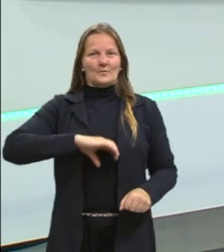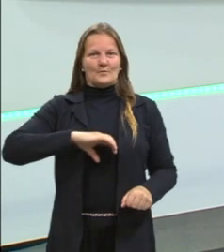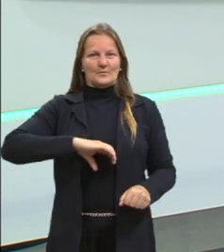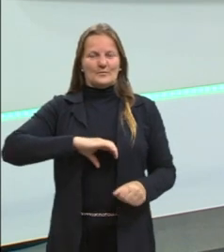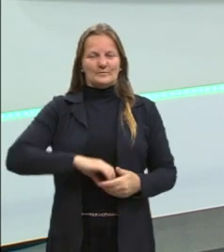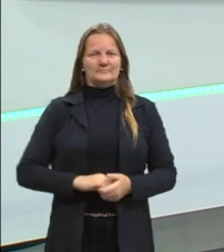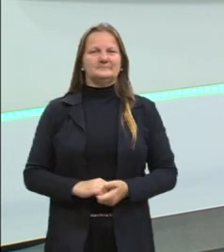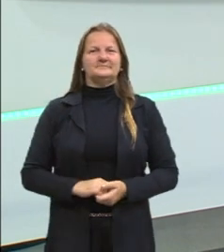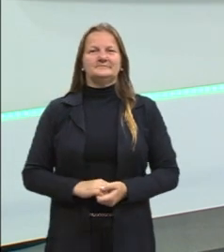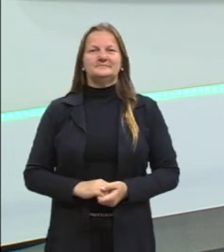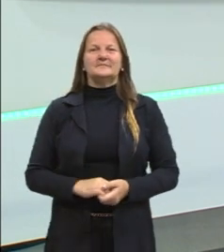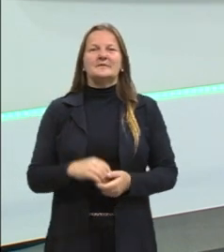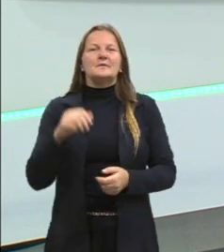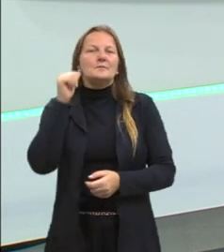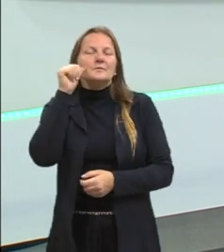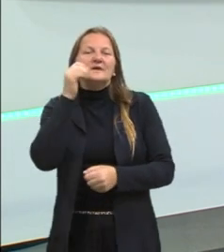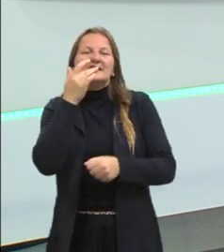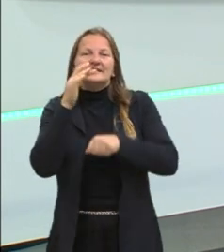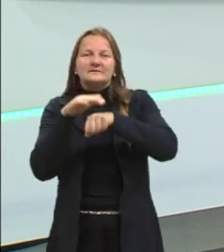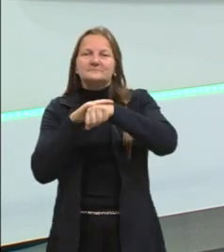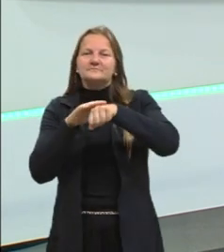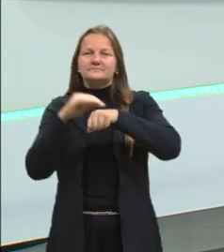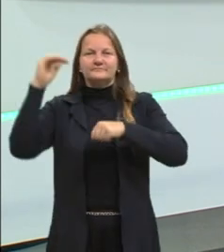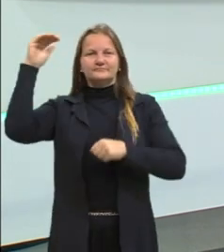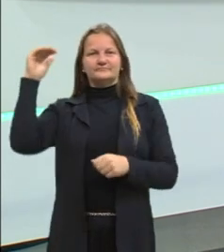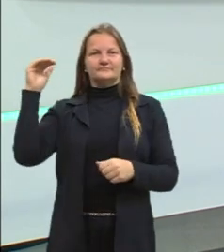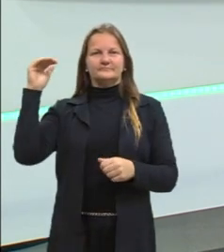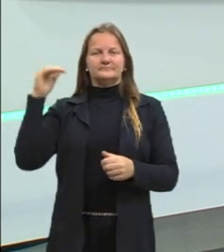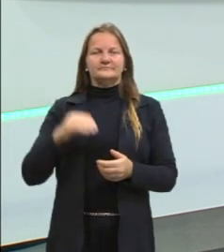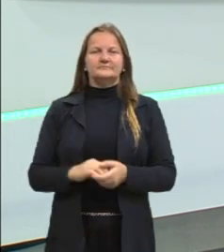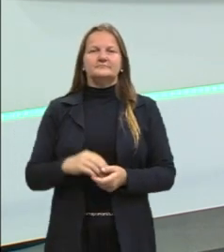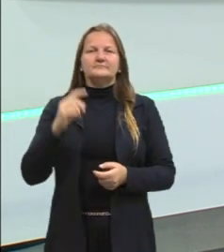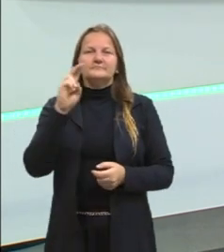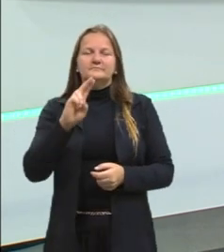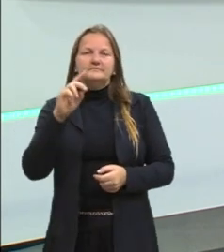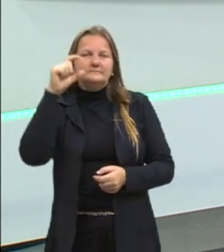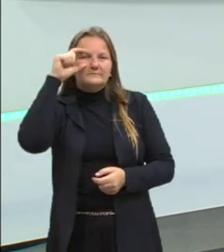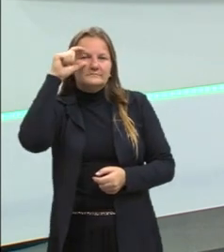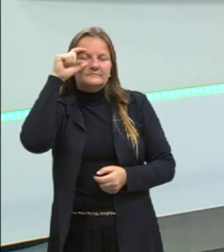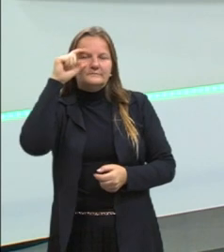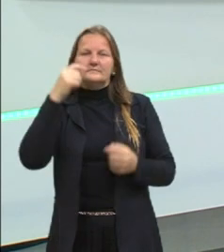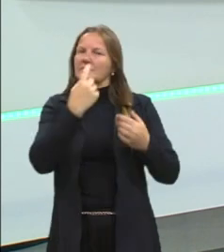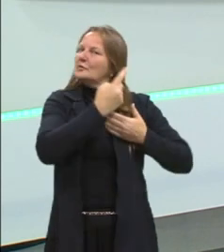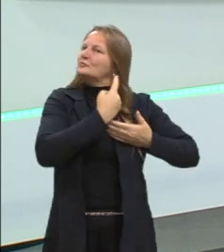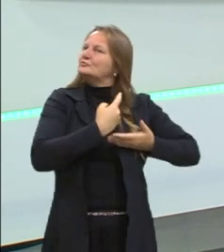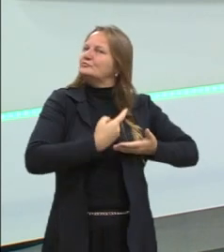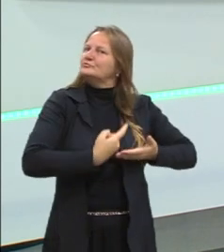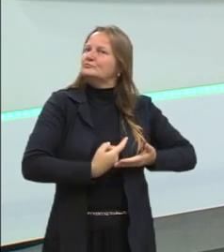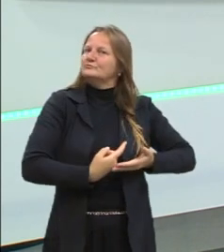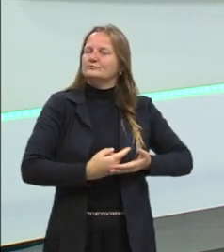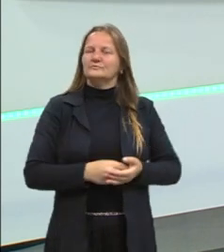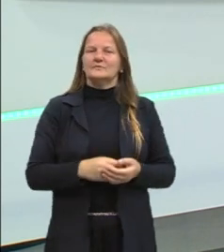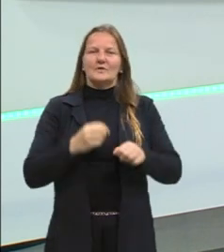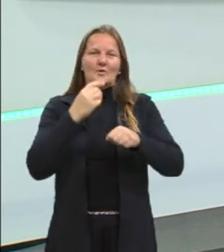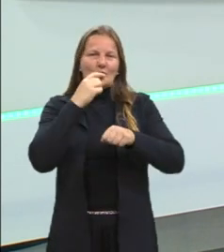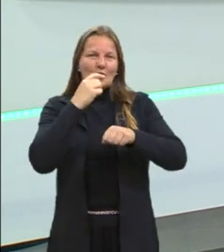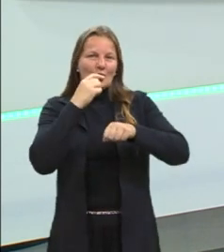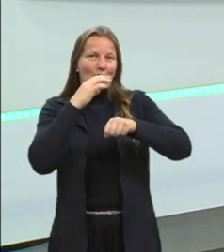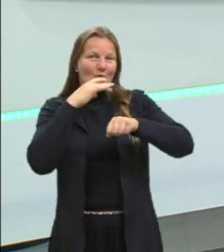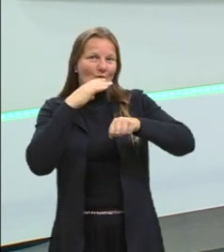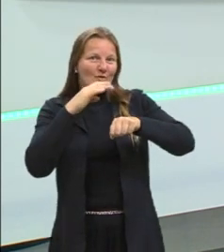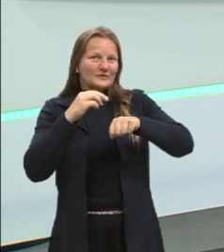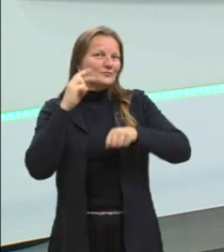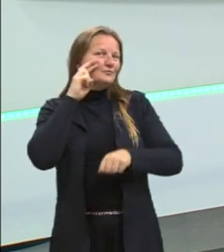portuguesa eu sou uma mulher branca de estatura média os óculos sem o cabelos cacheados coloridos de Rosa